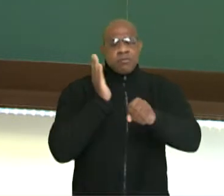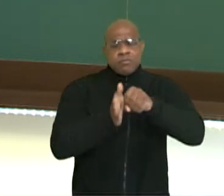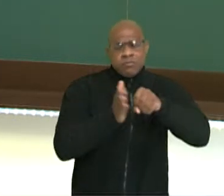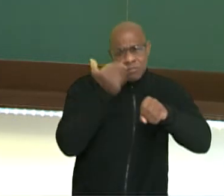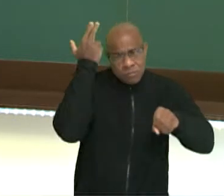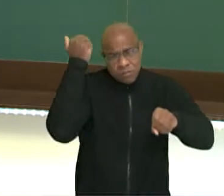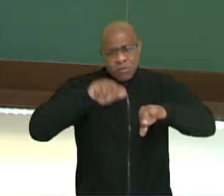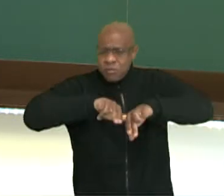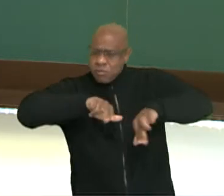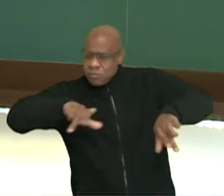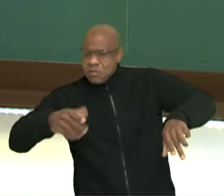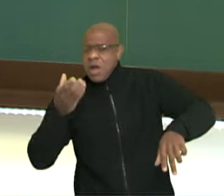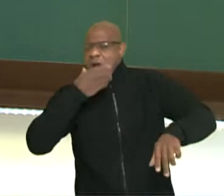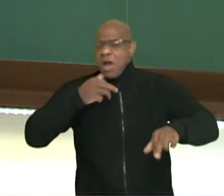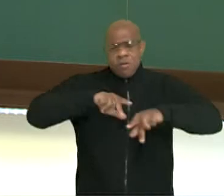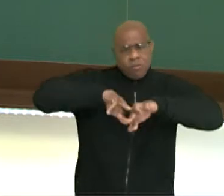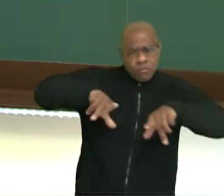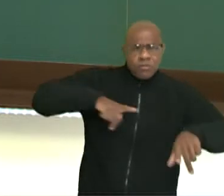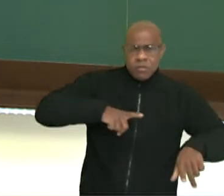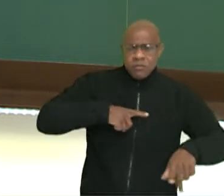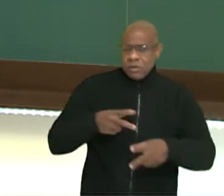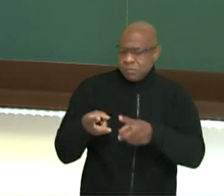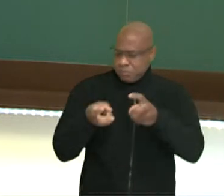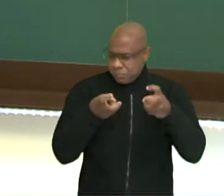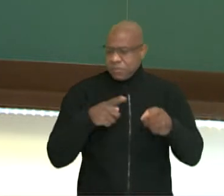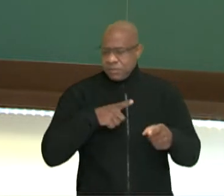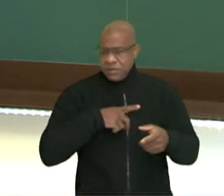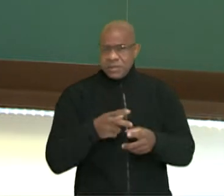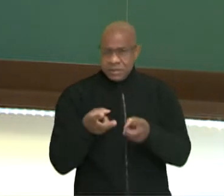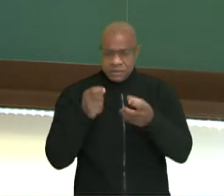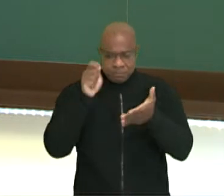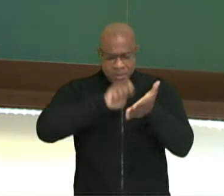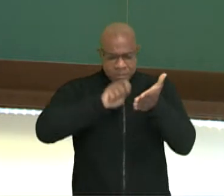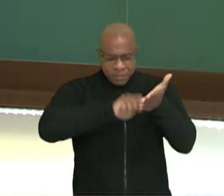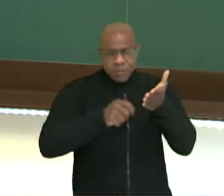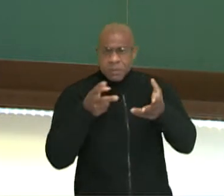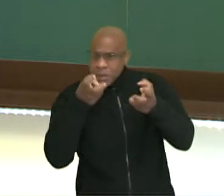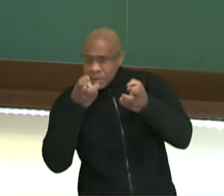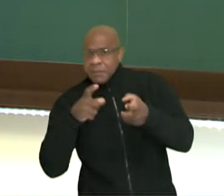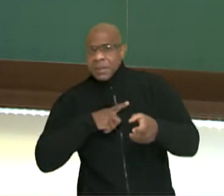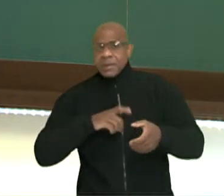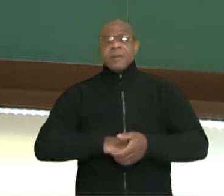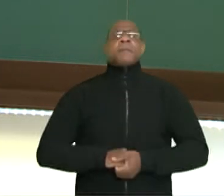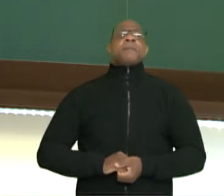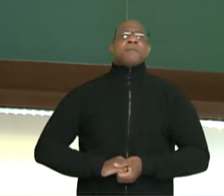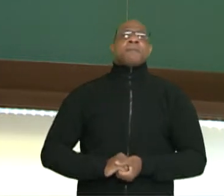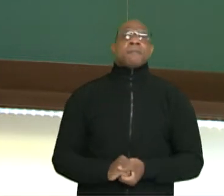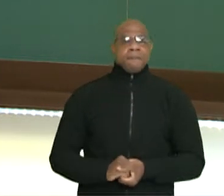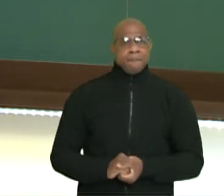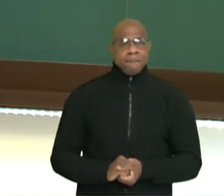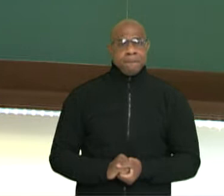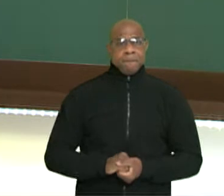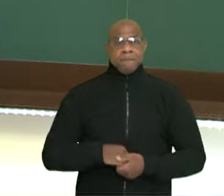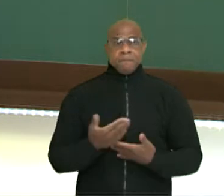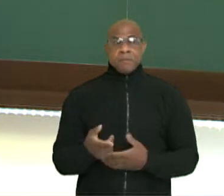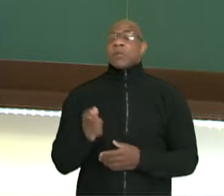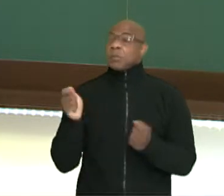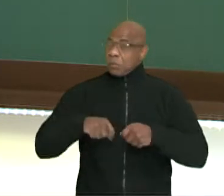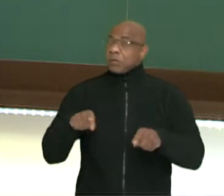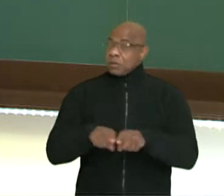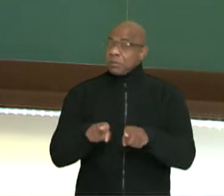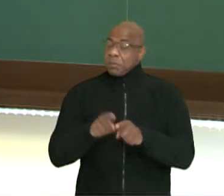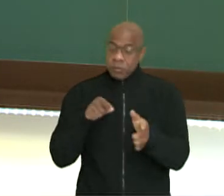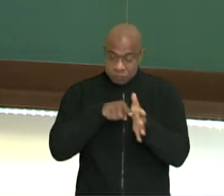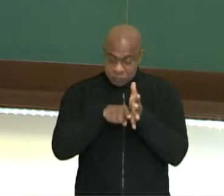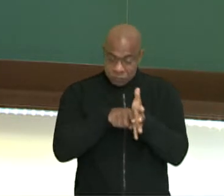esticar o óleo no mercado, porque ele vai estar mais saboroso, mais saudável e provavelmente mais barato, tá bom? Então você pode fazer essa